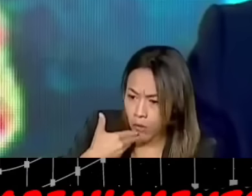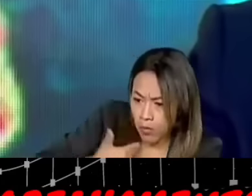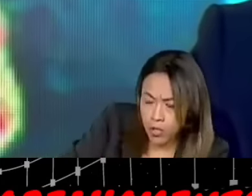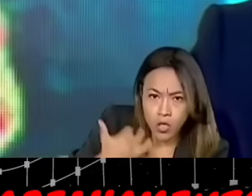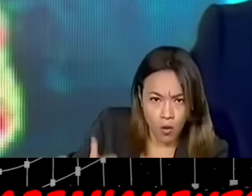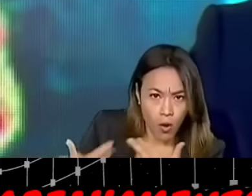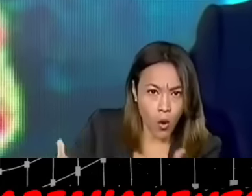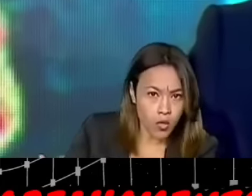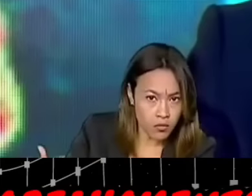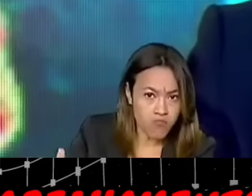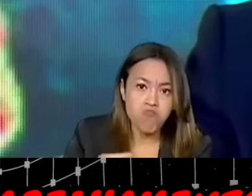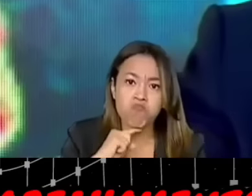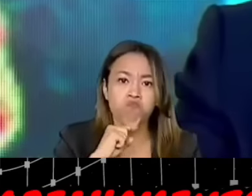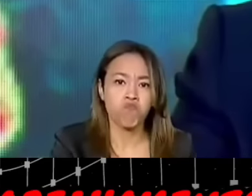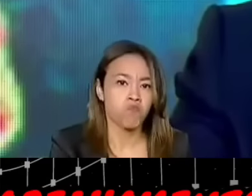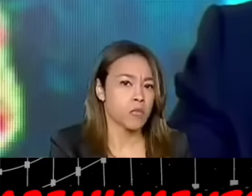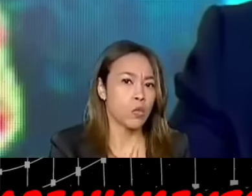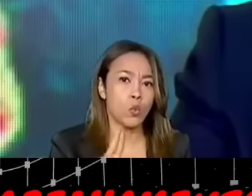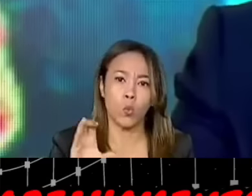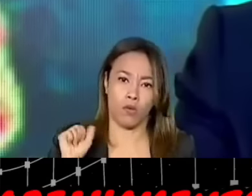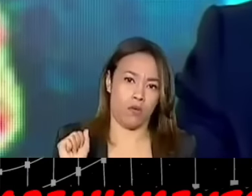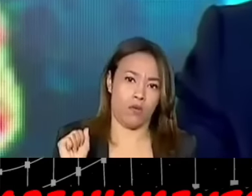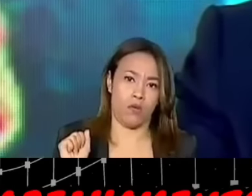coisa. Nunca